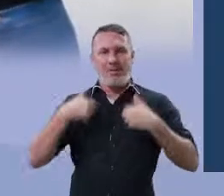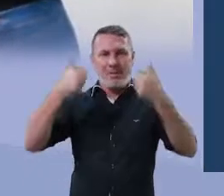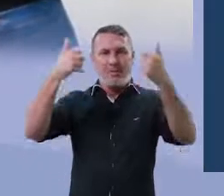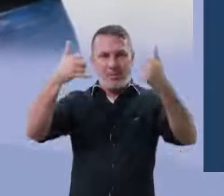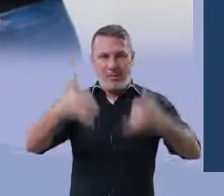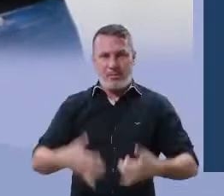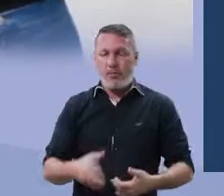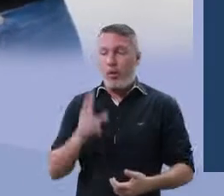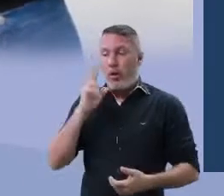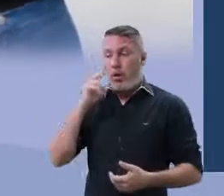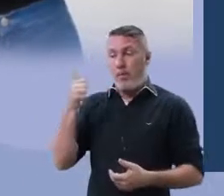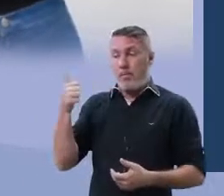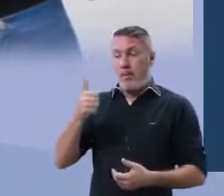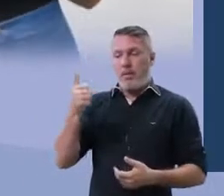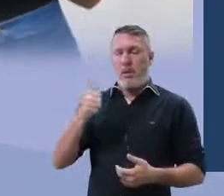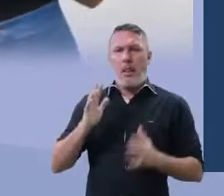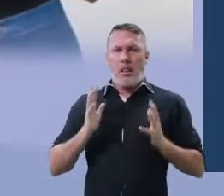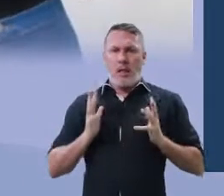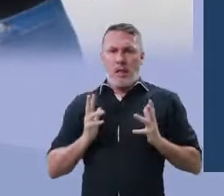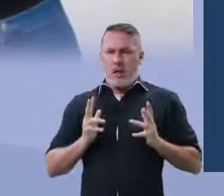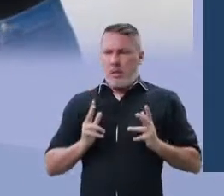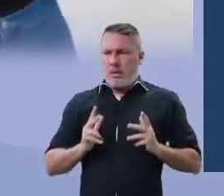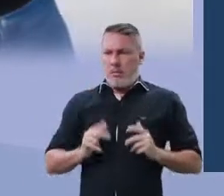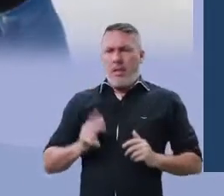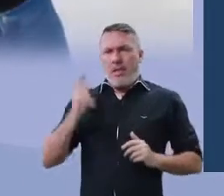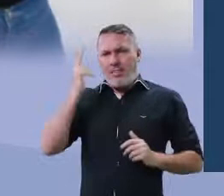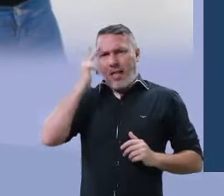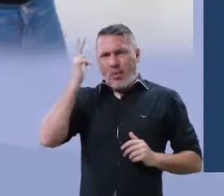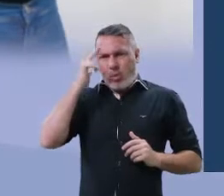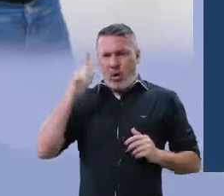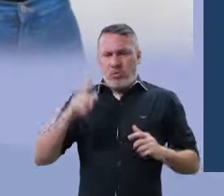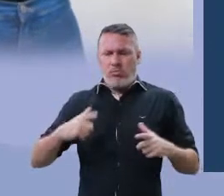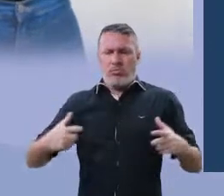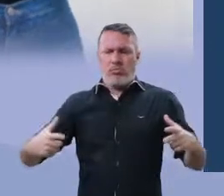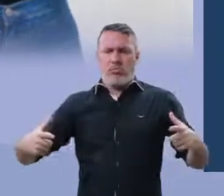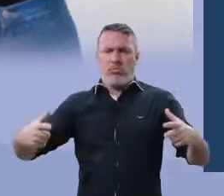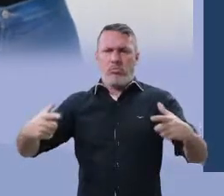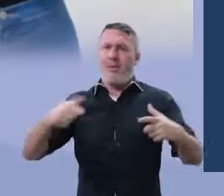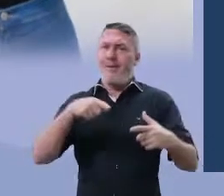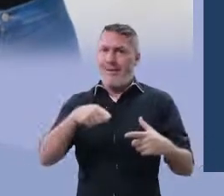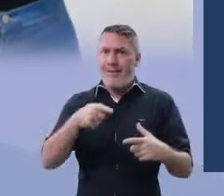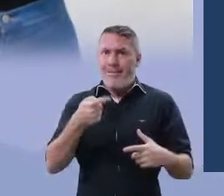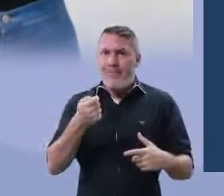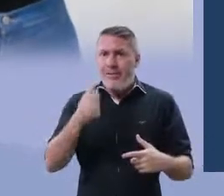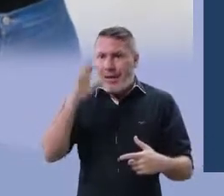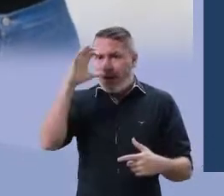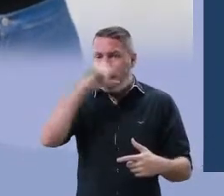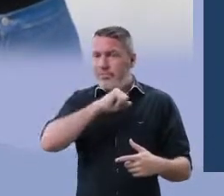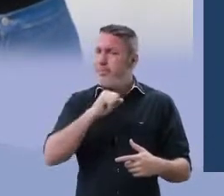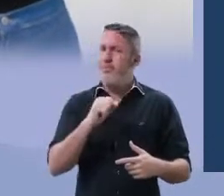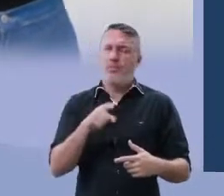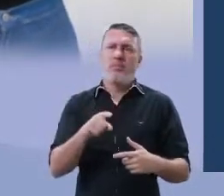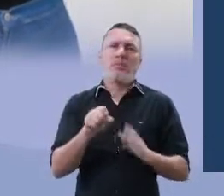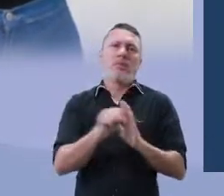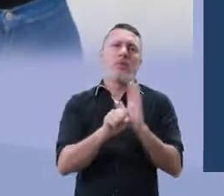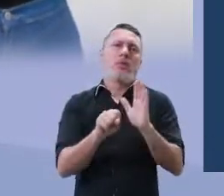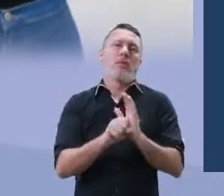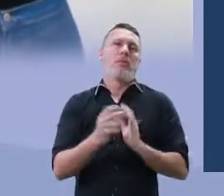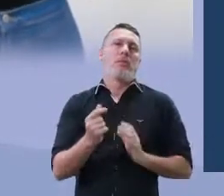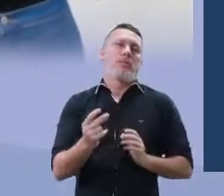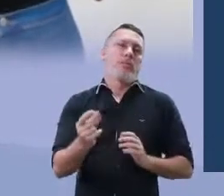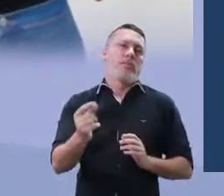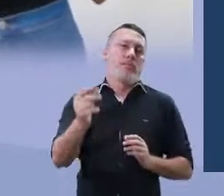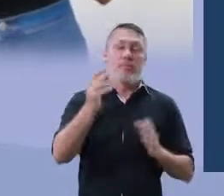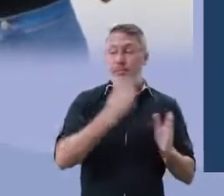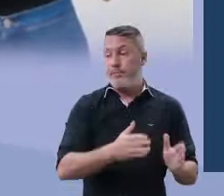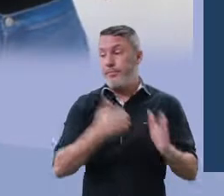esses processos. A gente tem um lago de maneira natural, que vai demorar séculos para ser eutrofizado, e temos